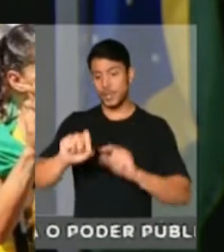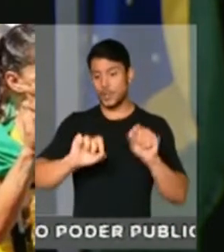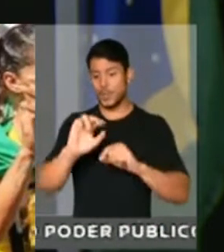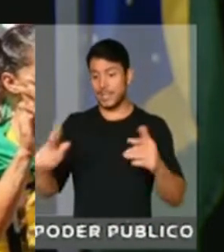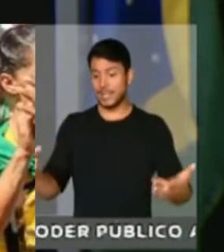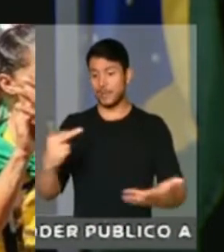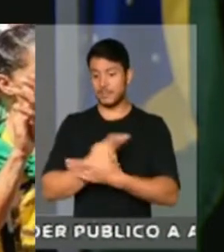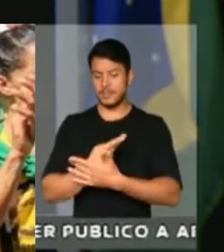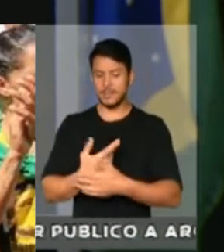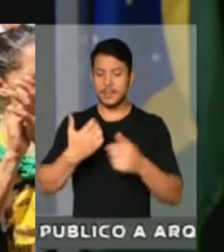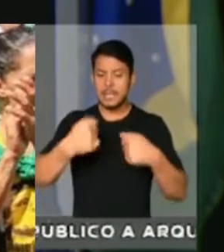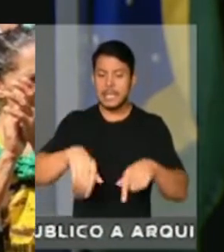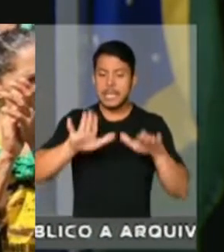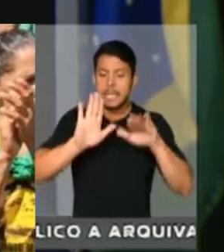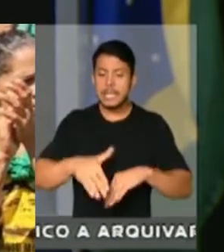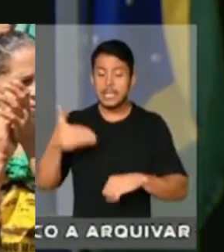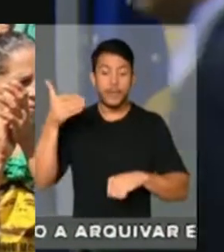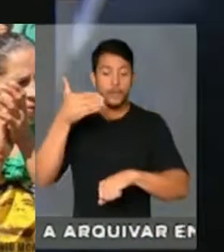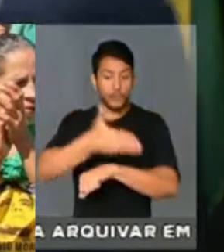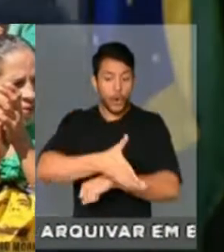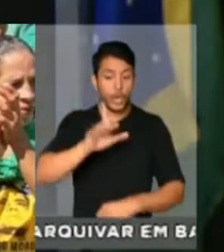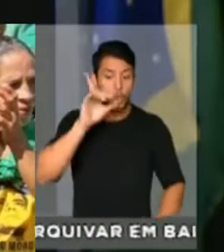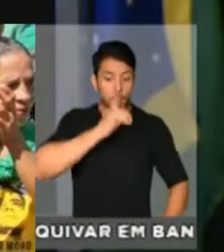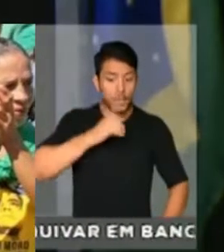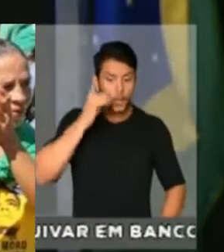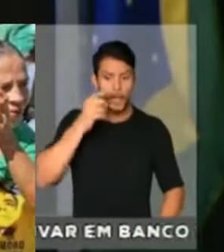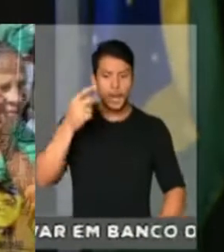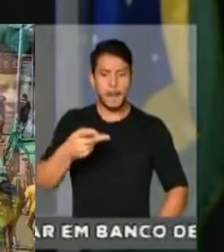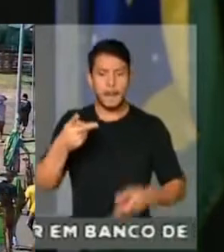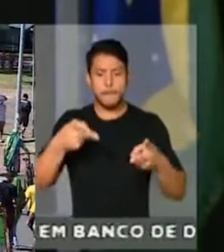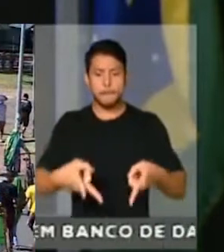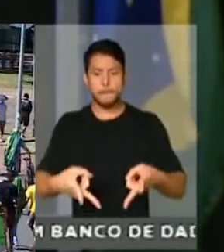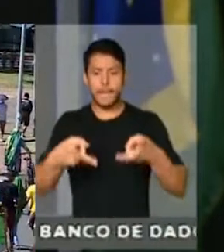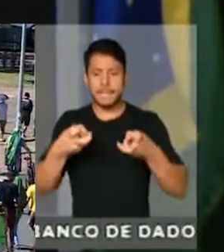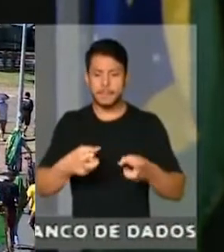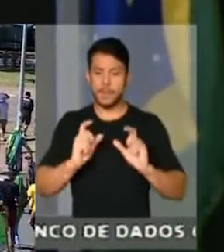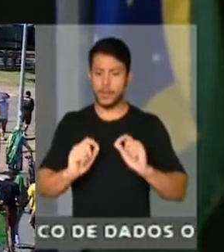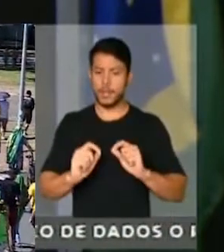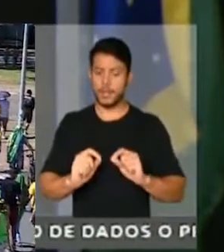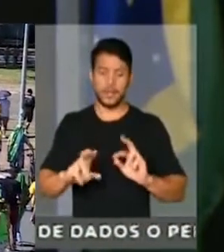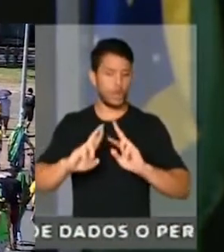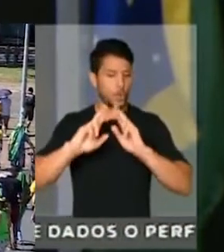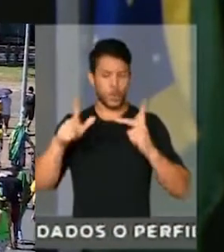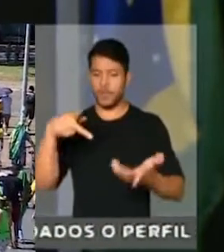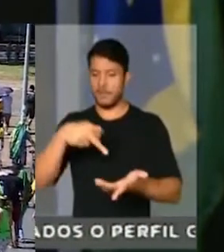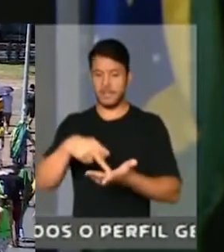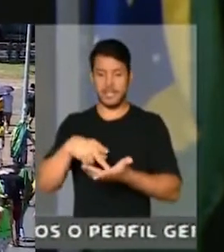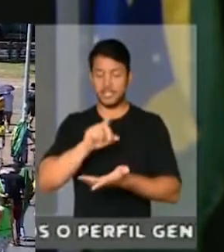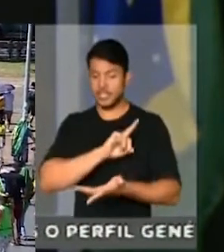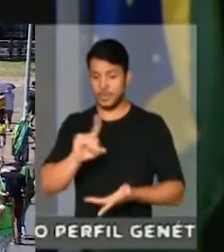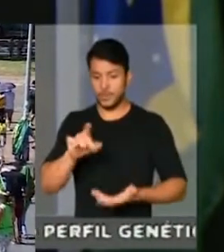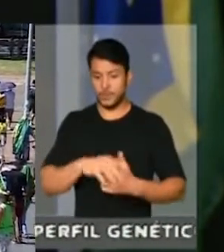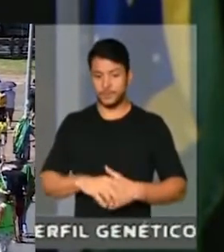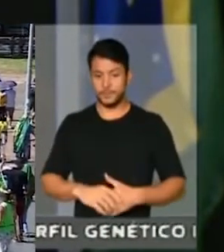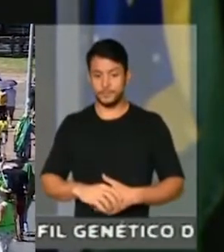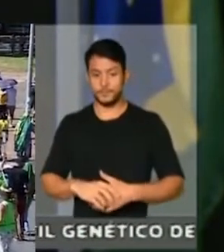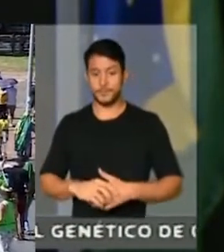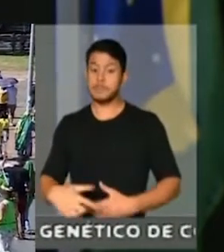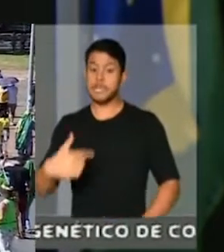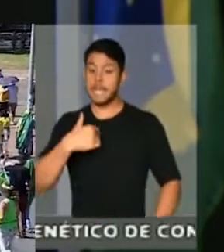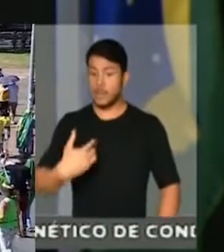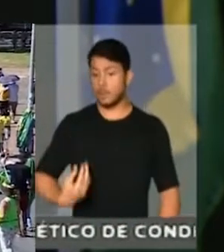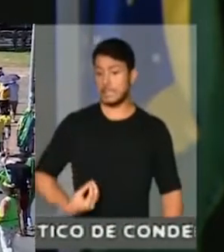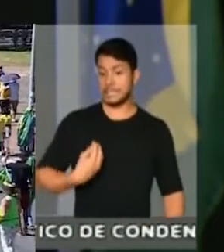no Brasil. Quem foi às manifestações no domingo viu que não é essa verdade, não é essa realidade. Eu estava